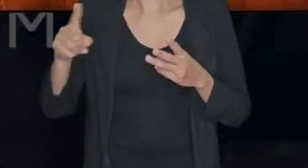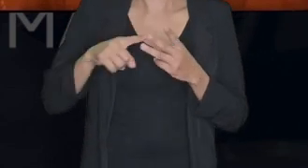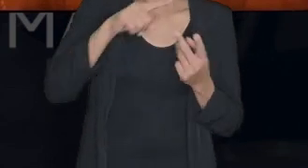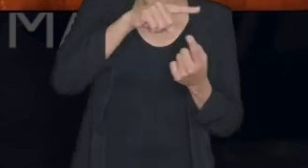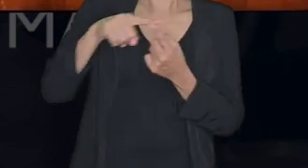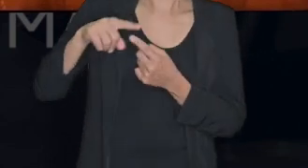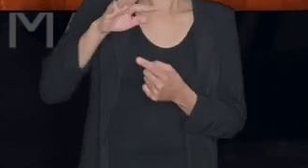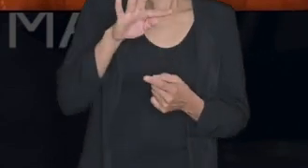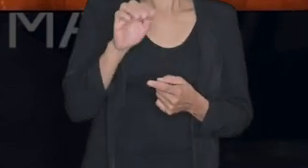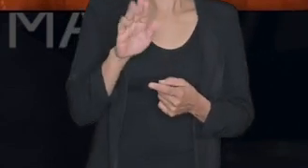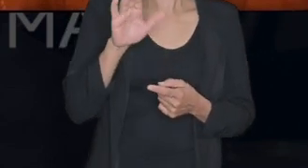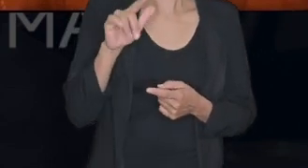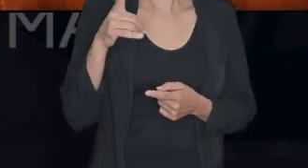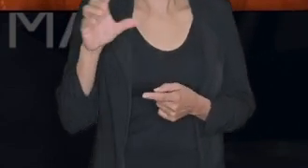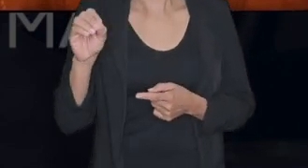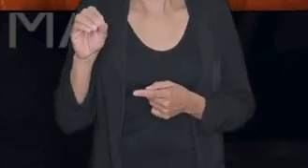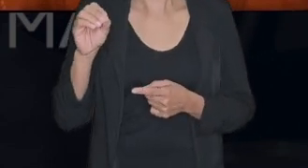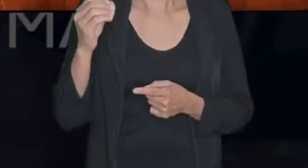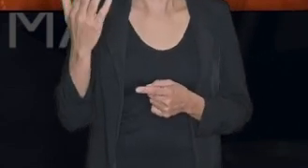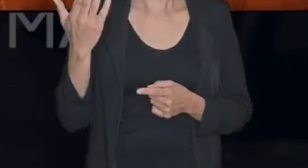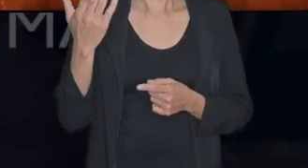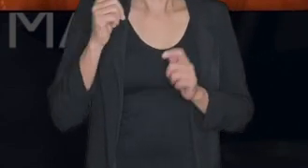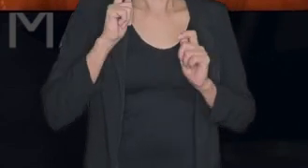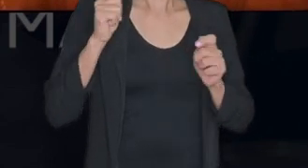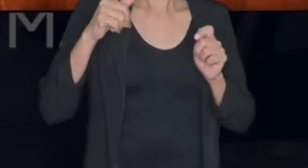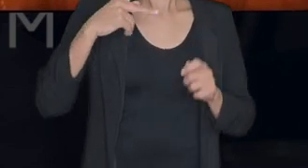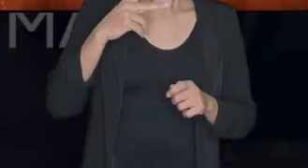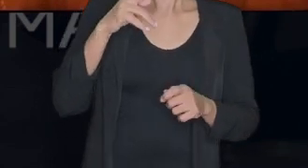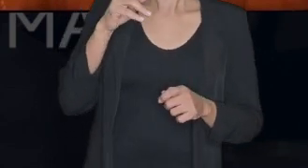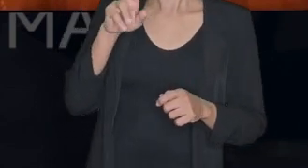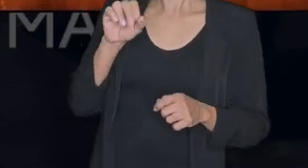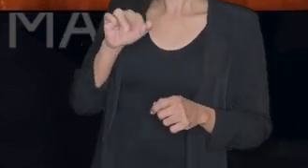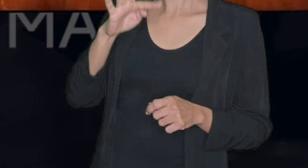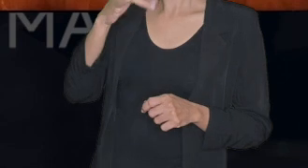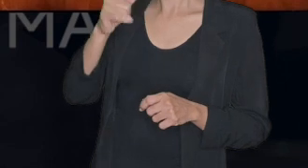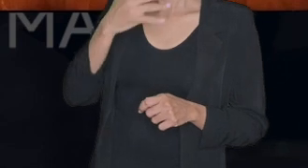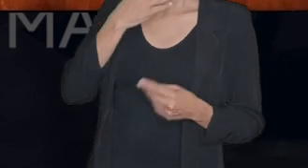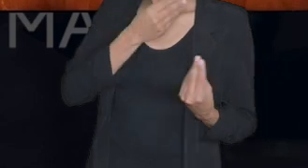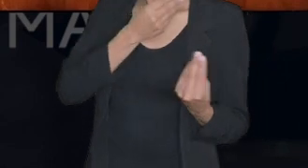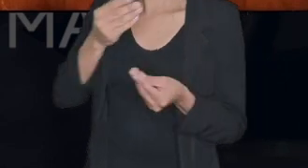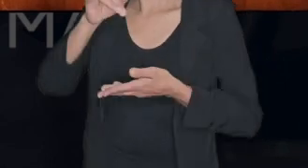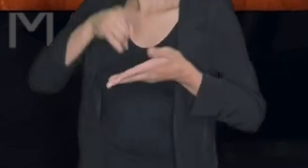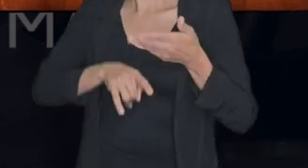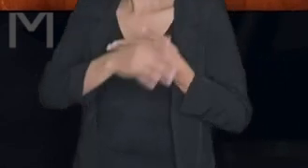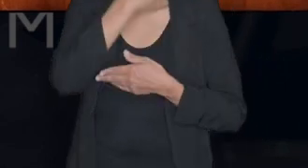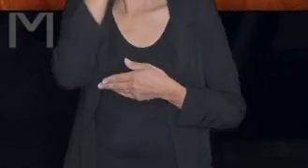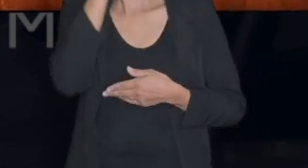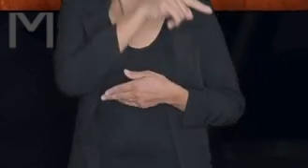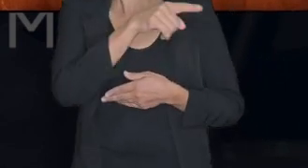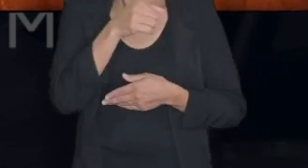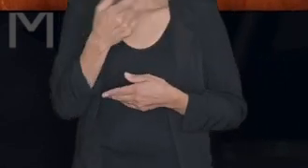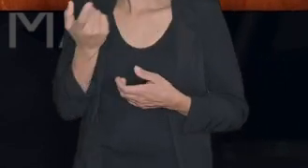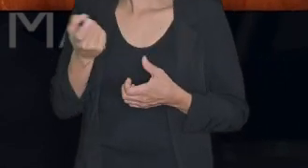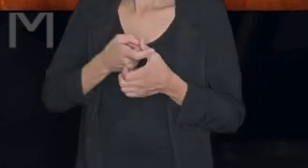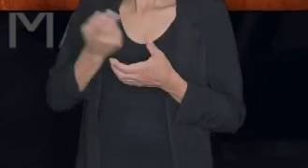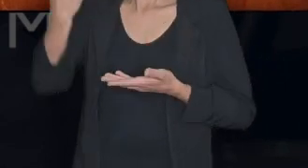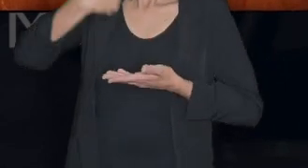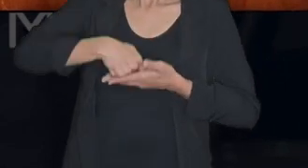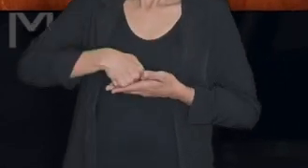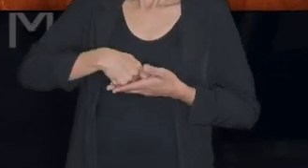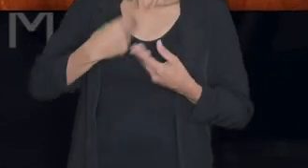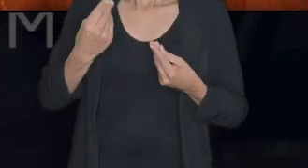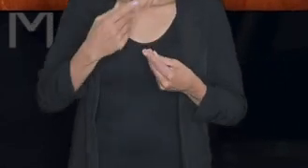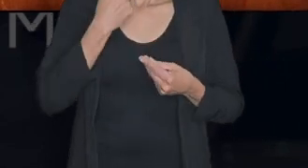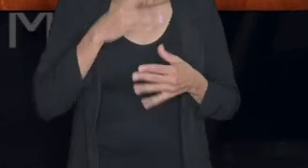título de um credor que não fora satisfeito, e o tabelião de protesto vai levar o devedor dizendo, devedor, paga em